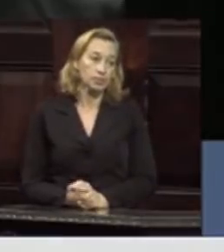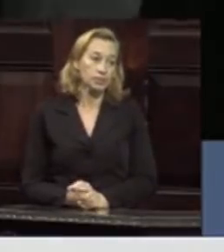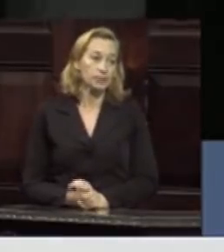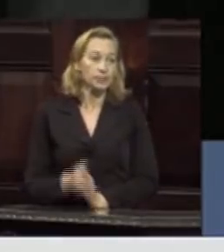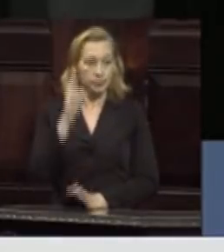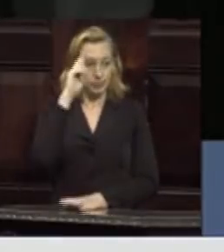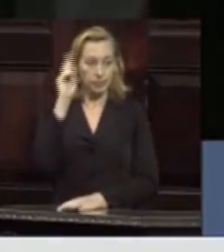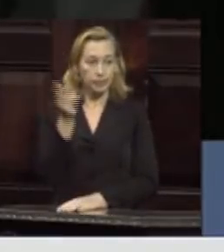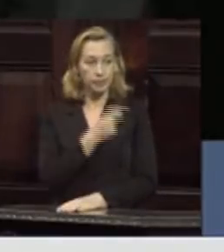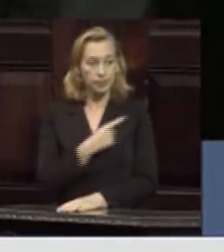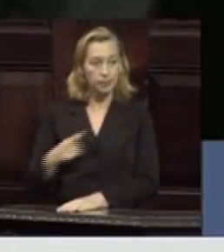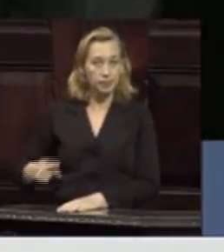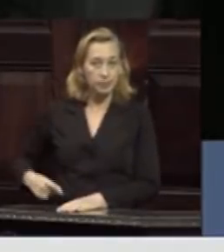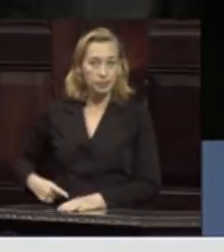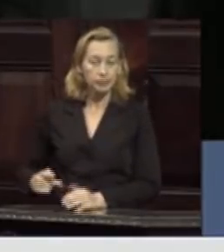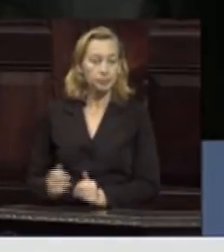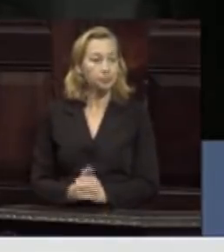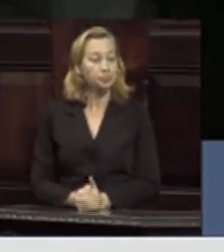Presidente